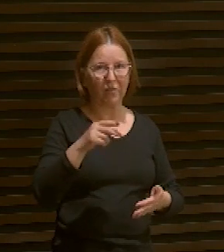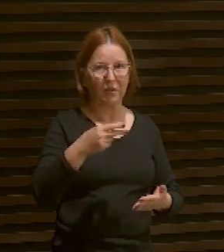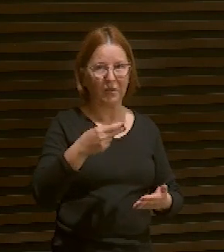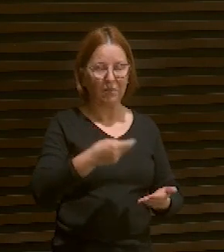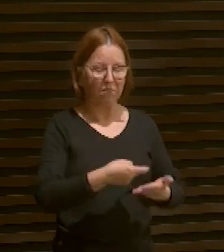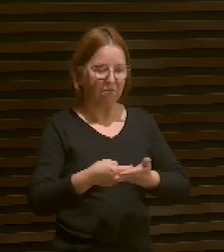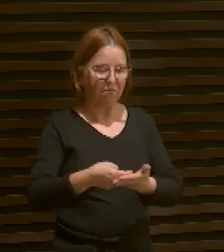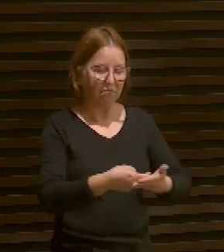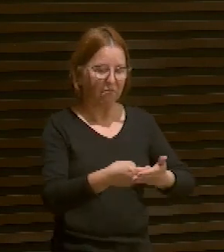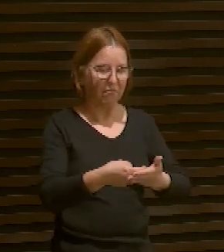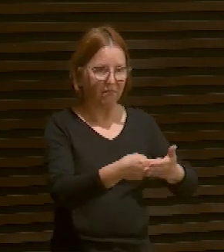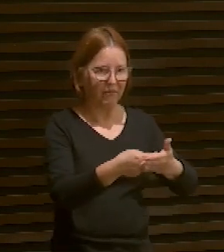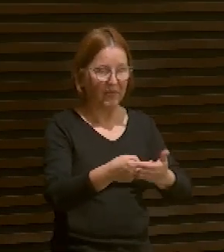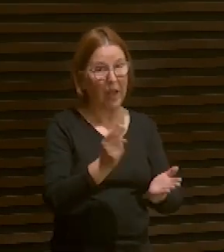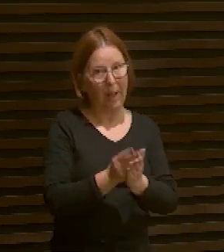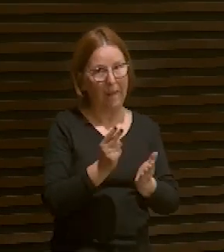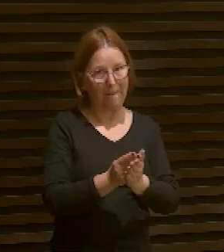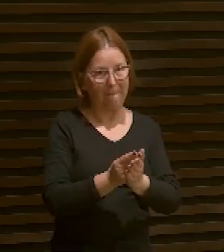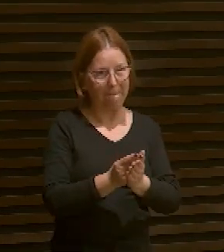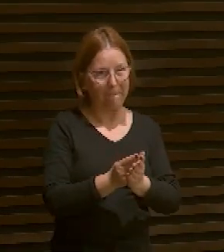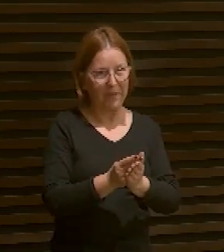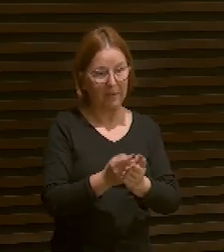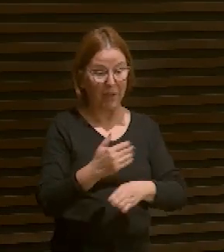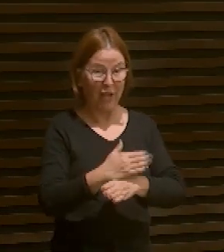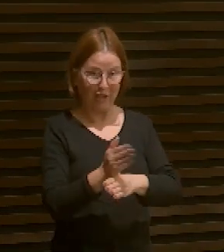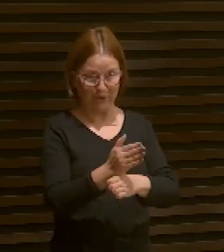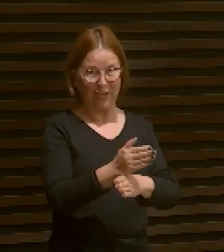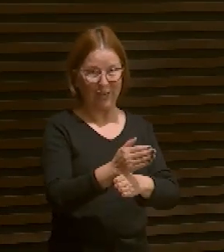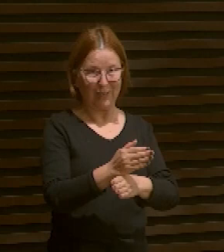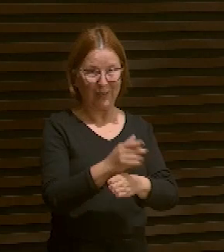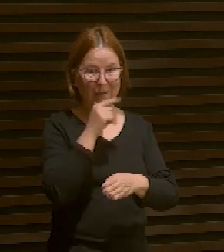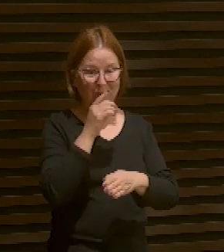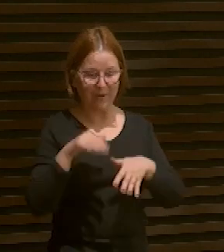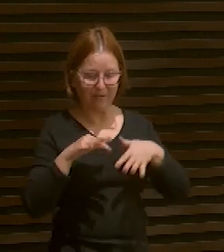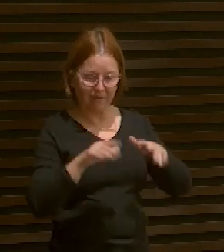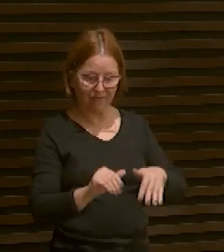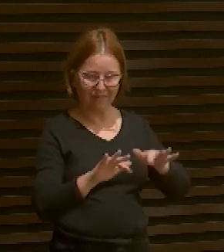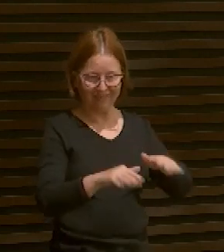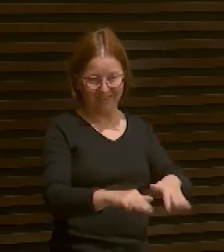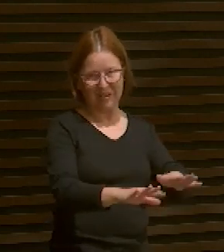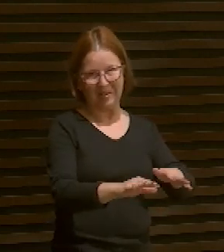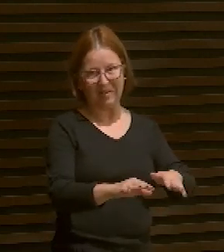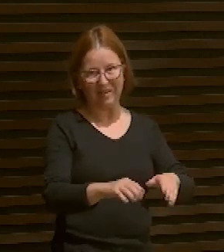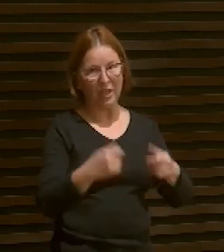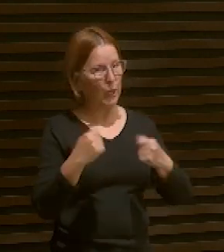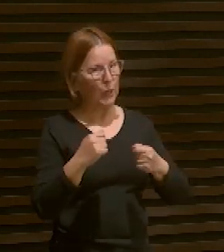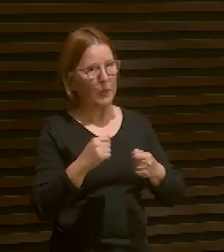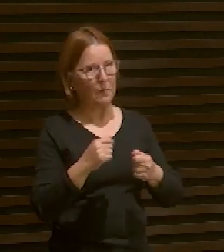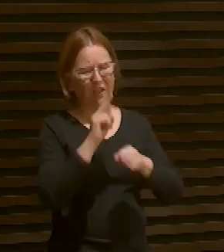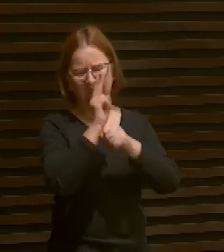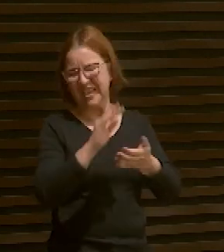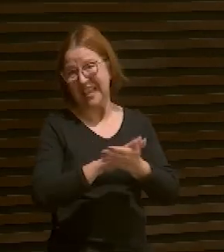na mesma direção da corredeira, você não precisa fazer esforço nenhum. Porque a mesma direção da corredeira